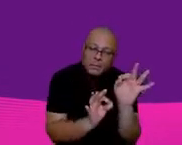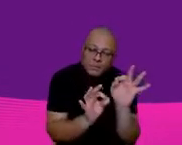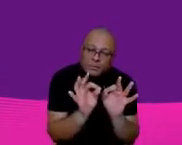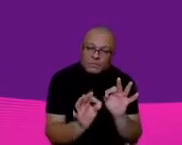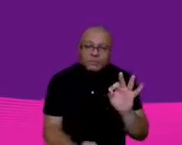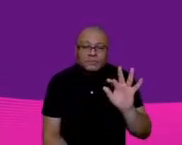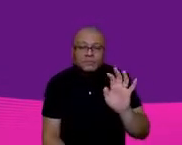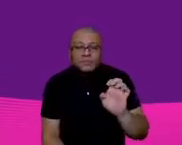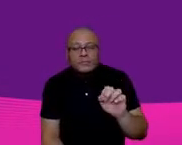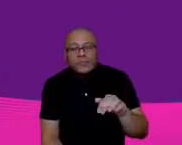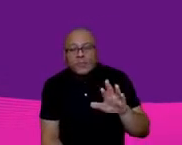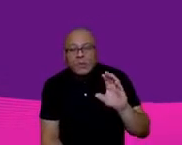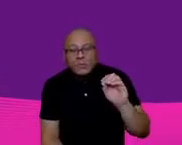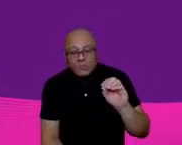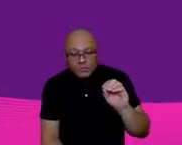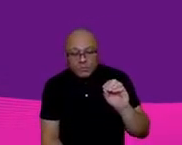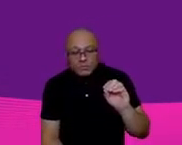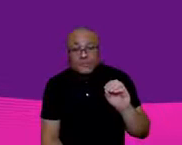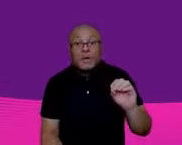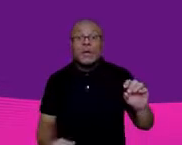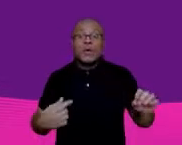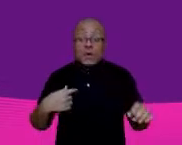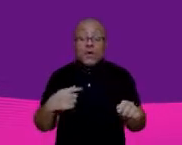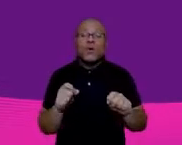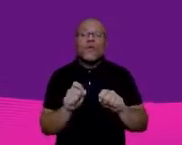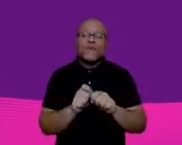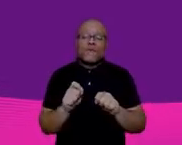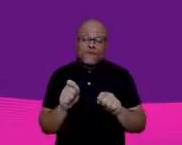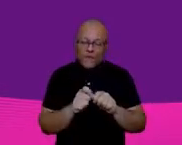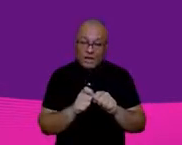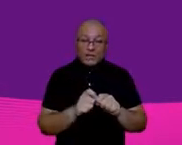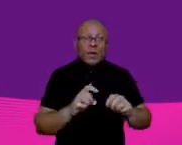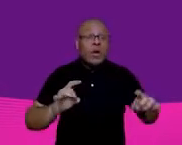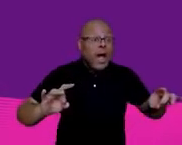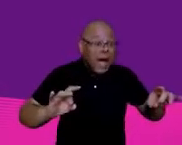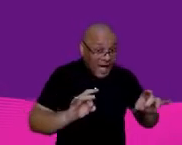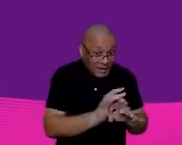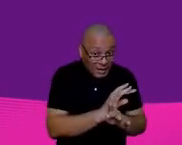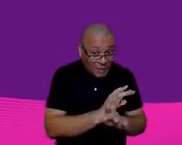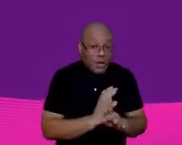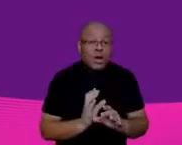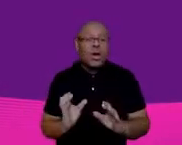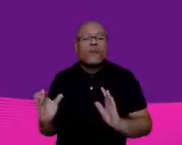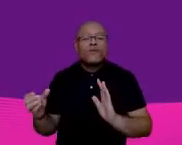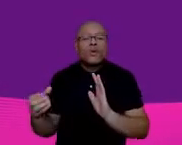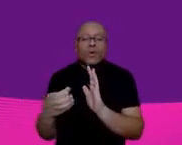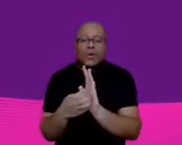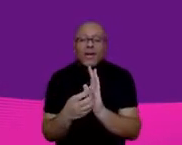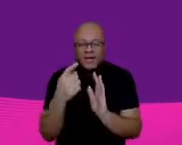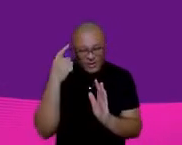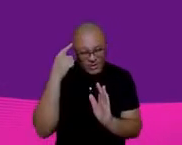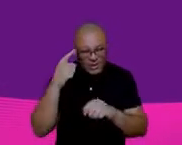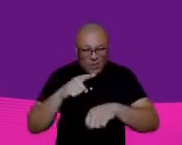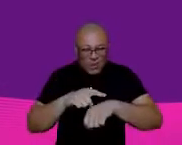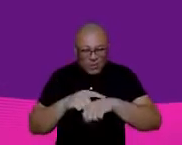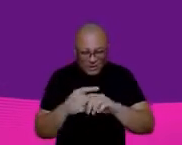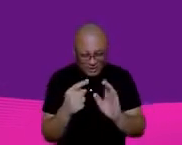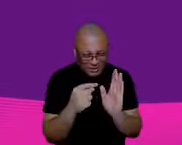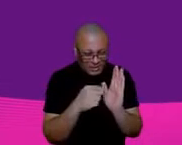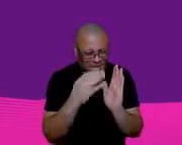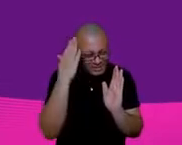fêmur. Eu faço isso logo depois de colocar as marcações. Faço o